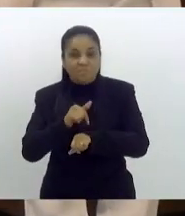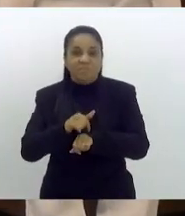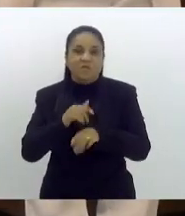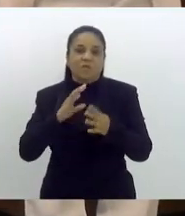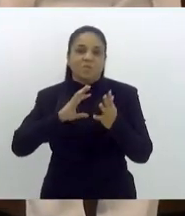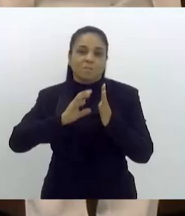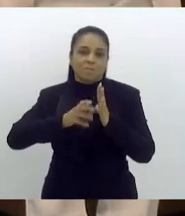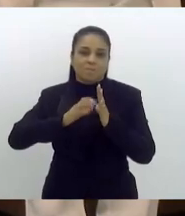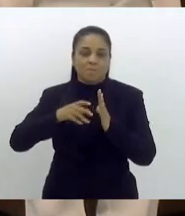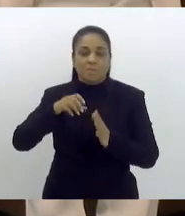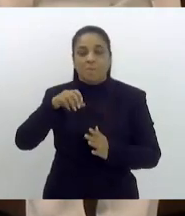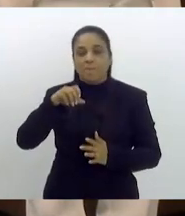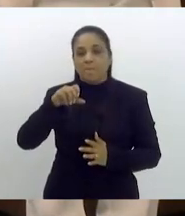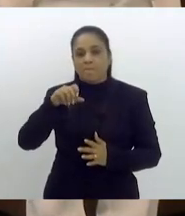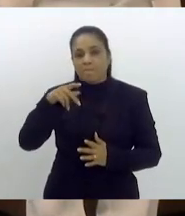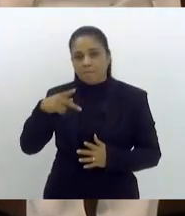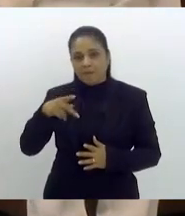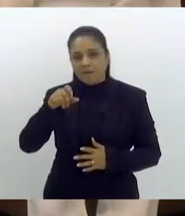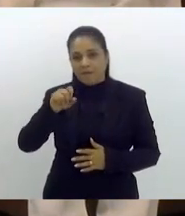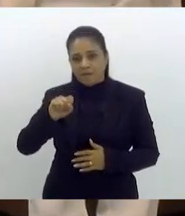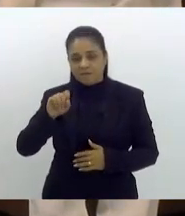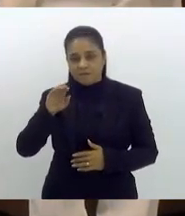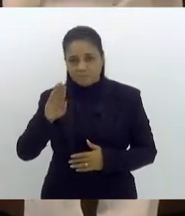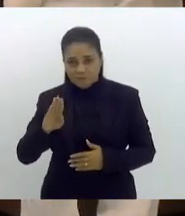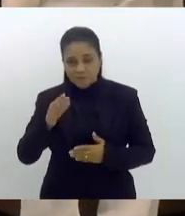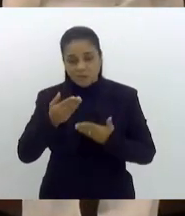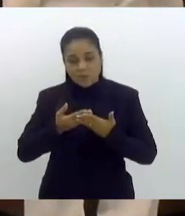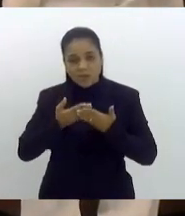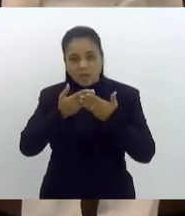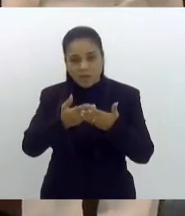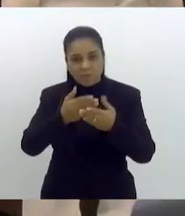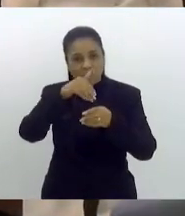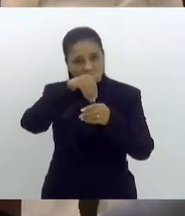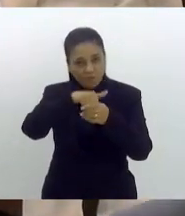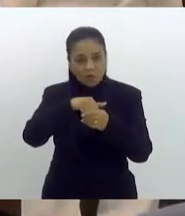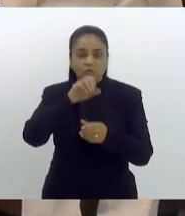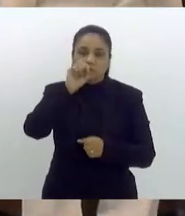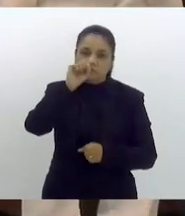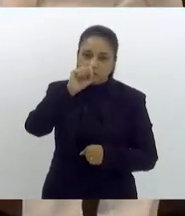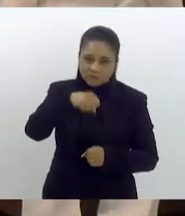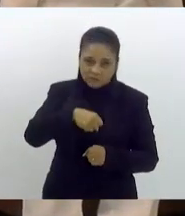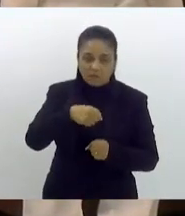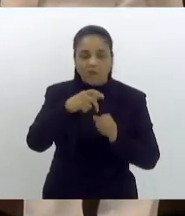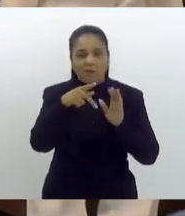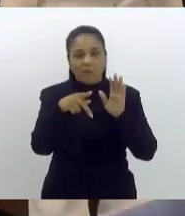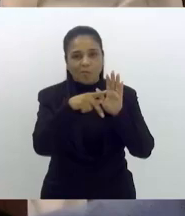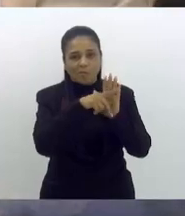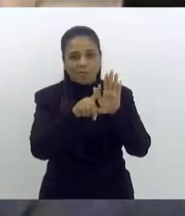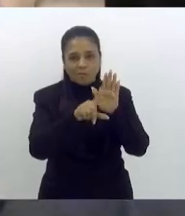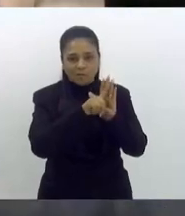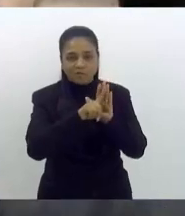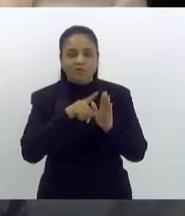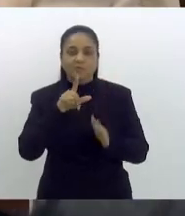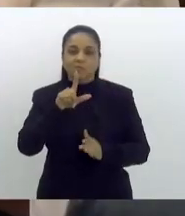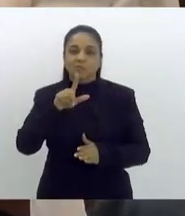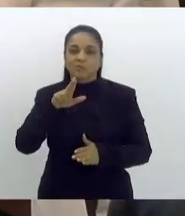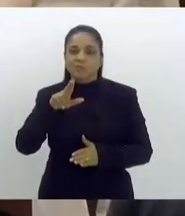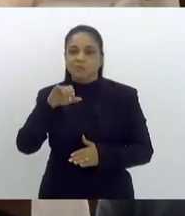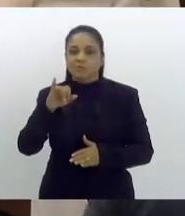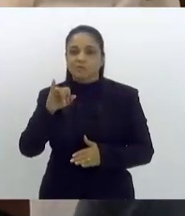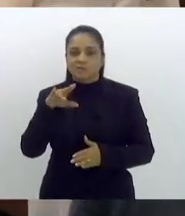nome da bancada do PSB encaminha o voto sim ao projeto da deputada Lucinha